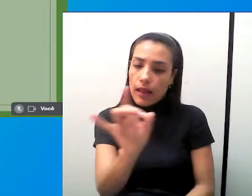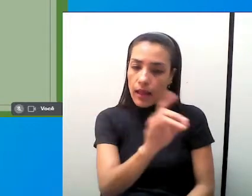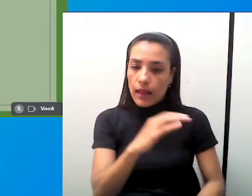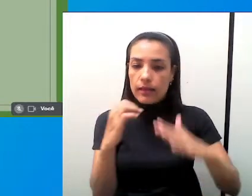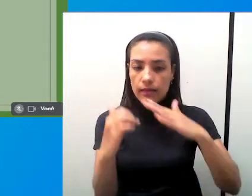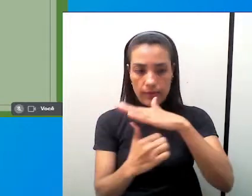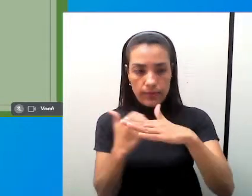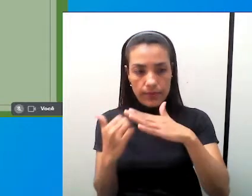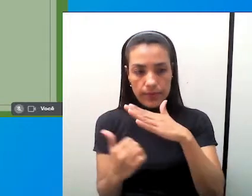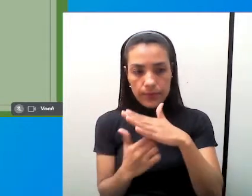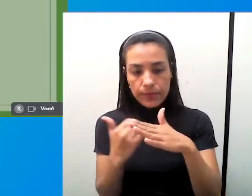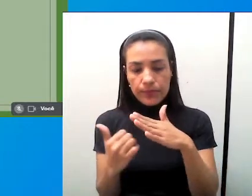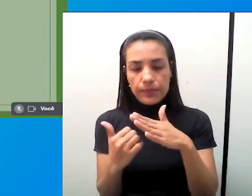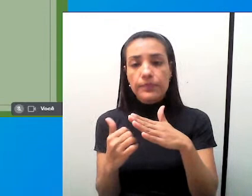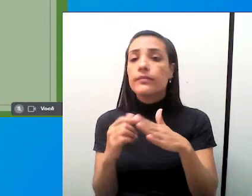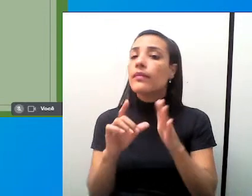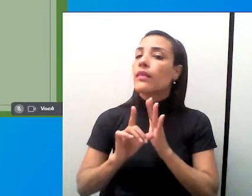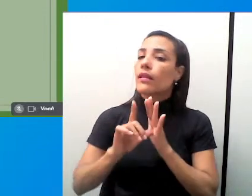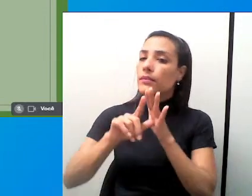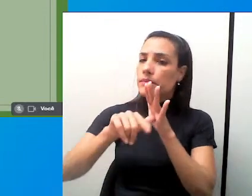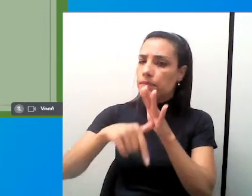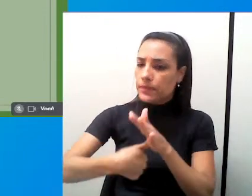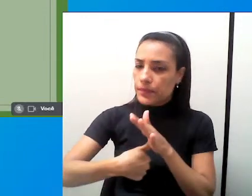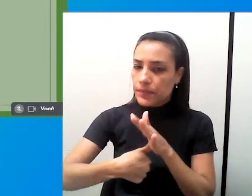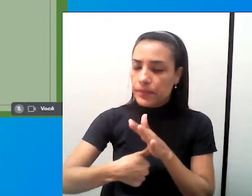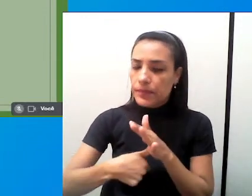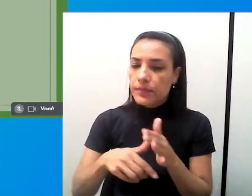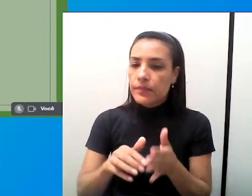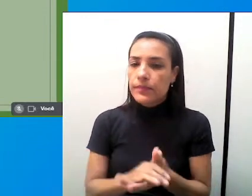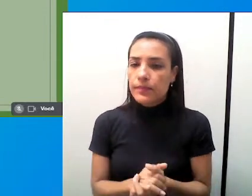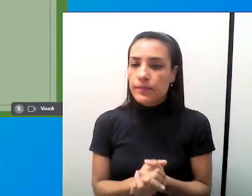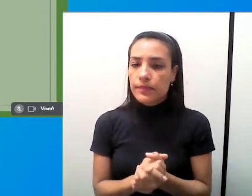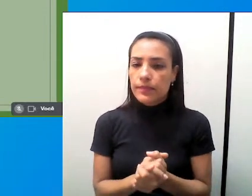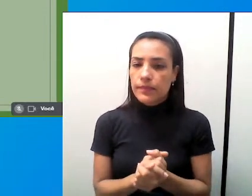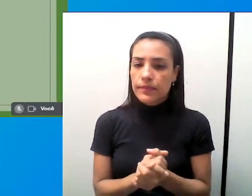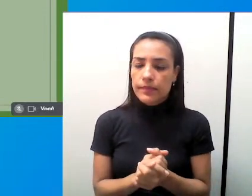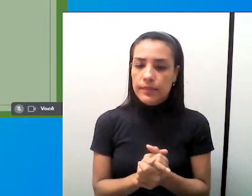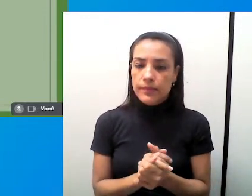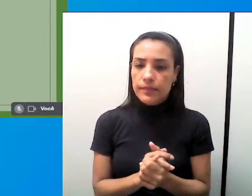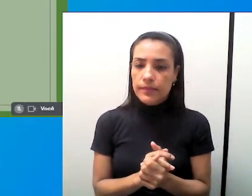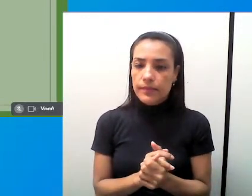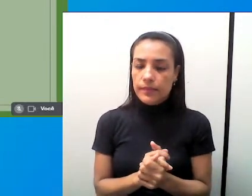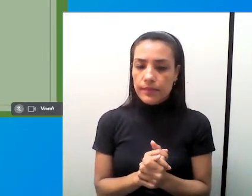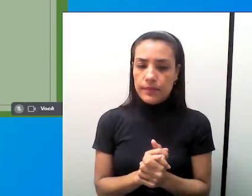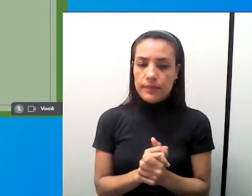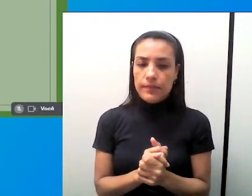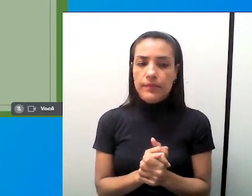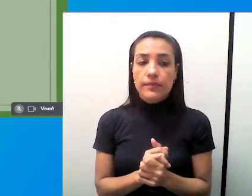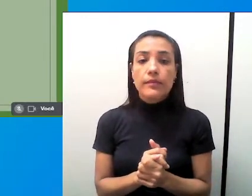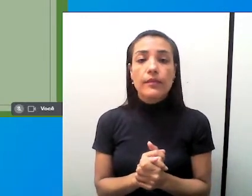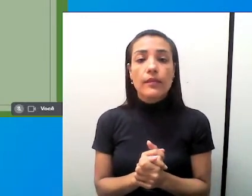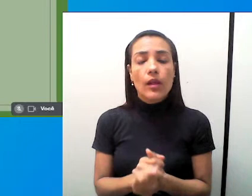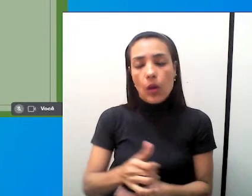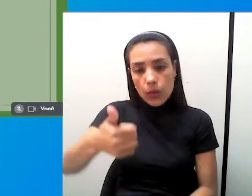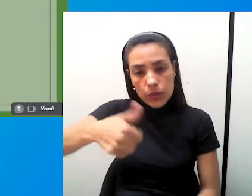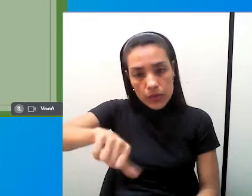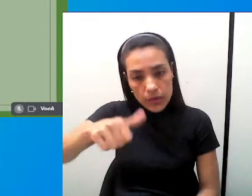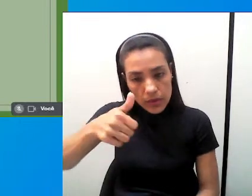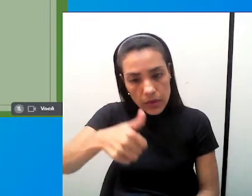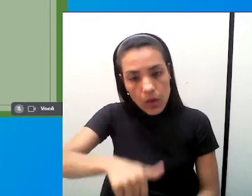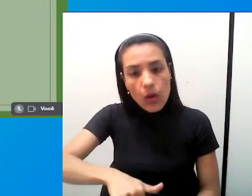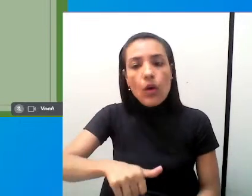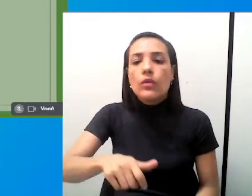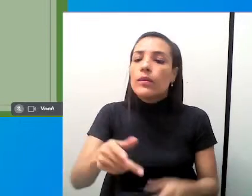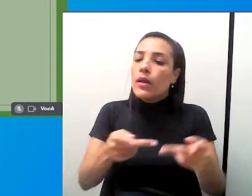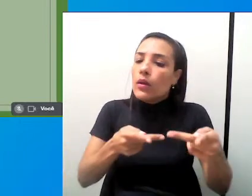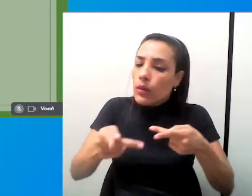atendidas, e depois, né, desse processo que foi realizado, tanto do diagnóstico, depois do plano